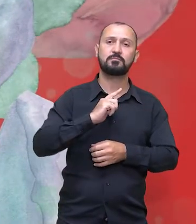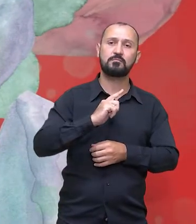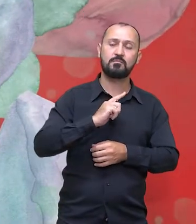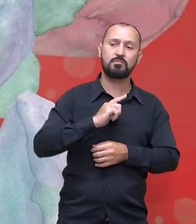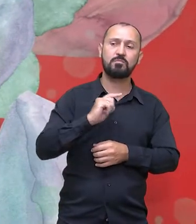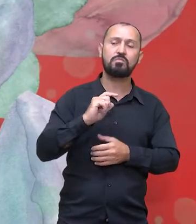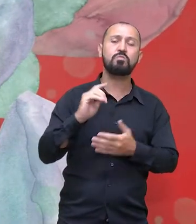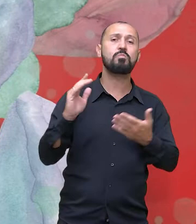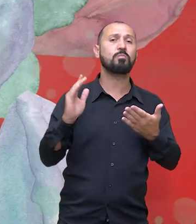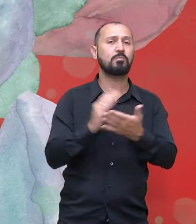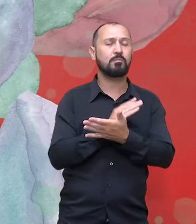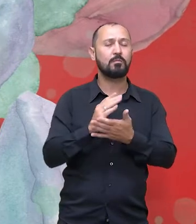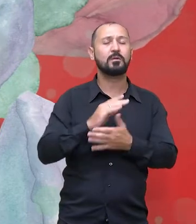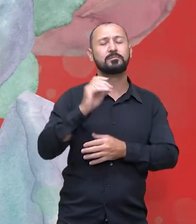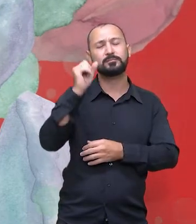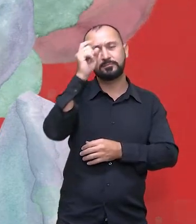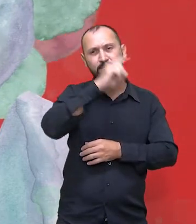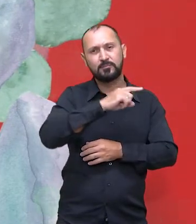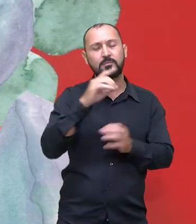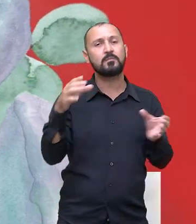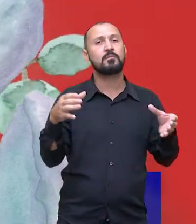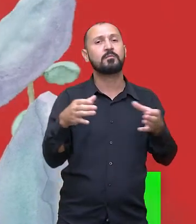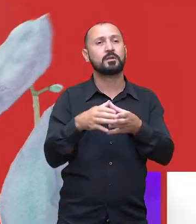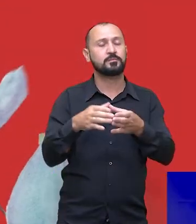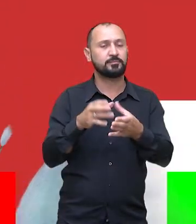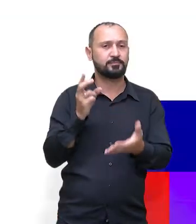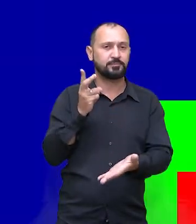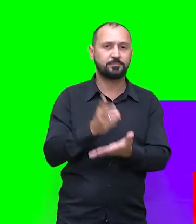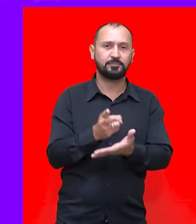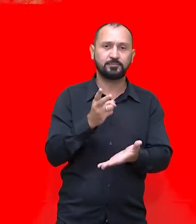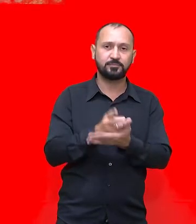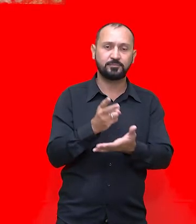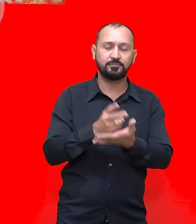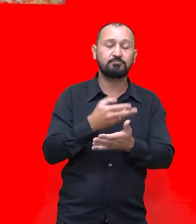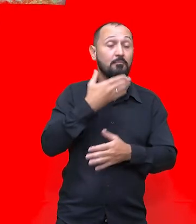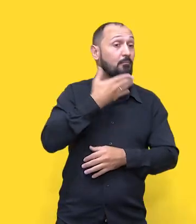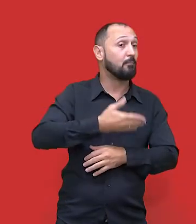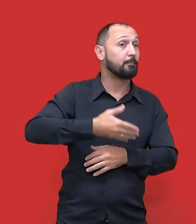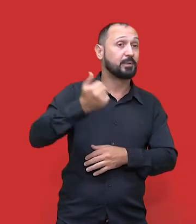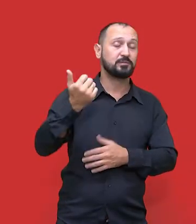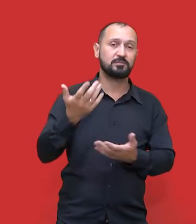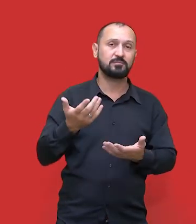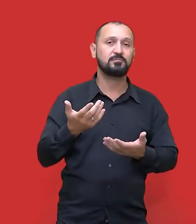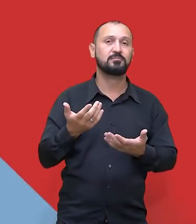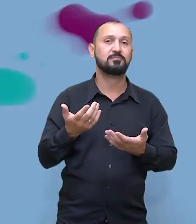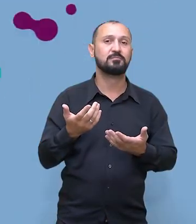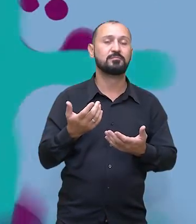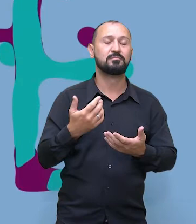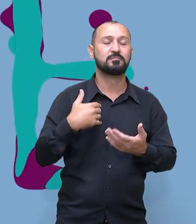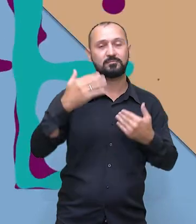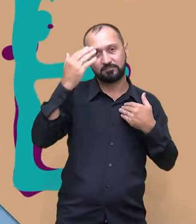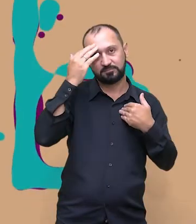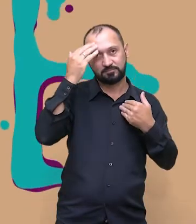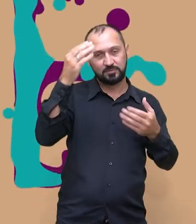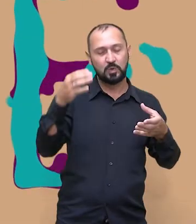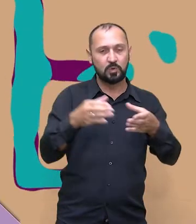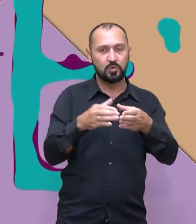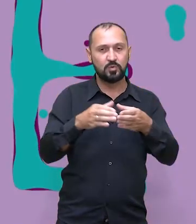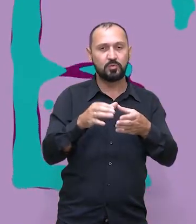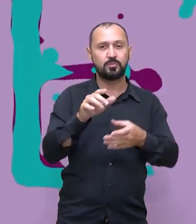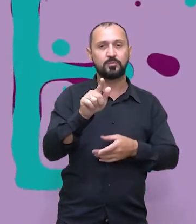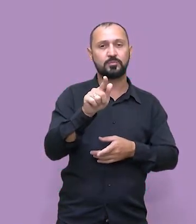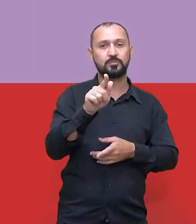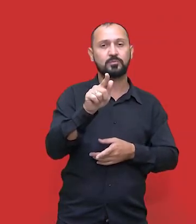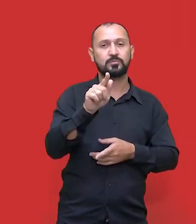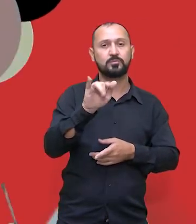levar algo diferente ao público sempre, levar o nosso melhor. Então eu agradeço muito